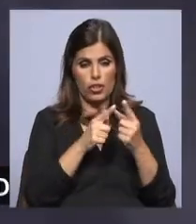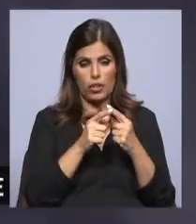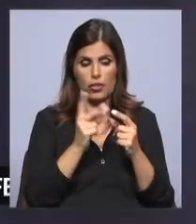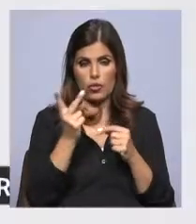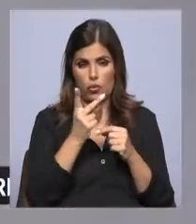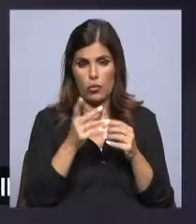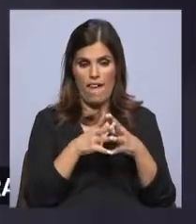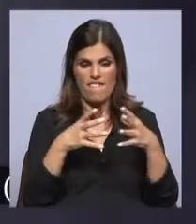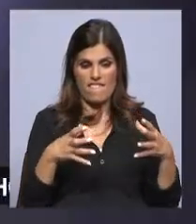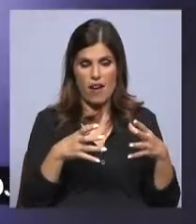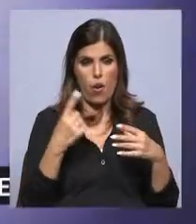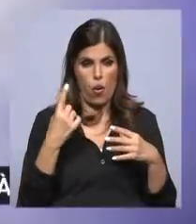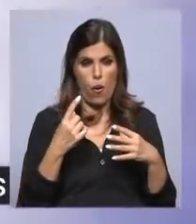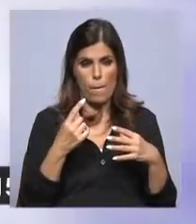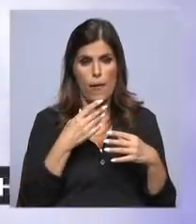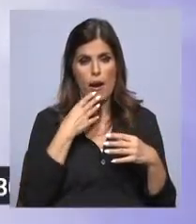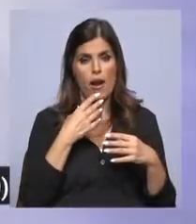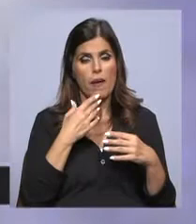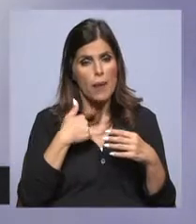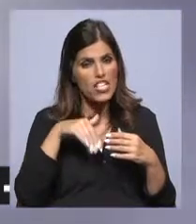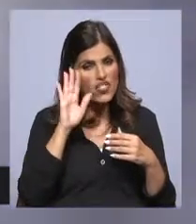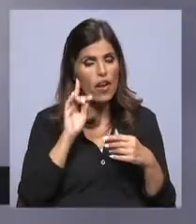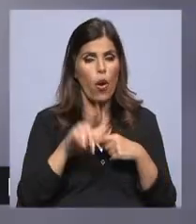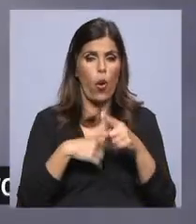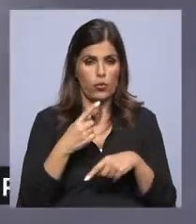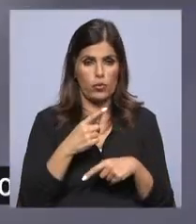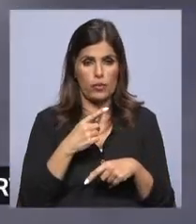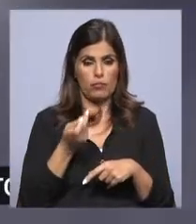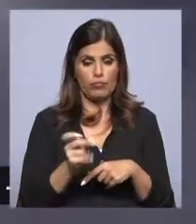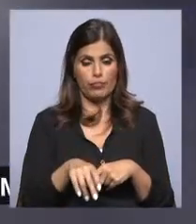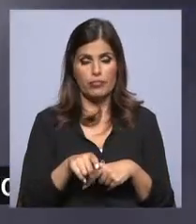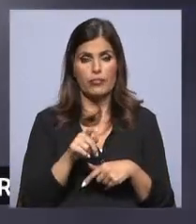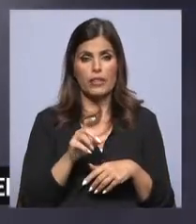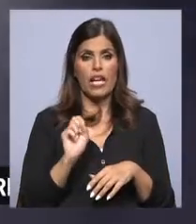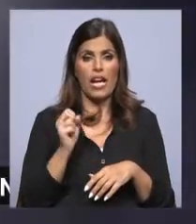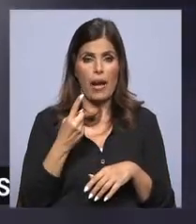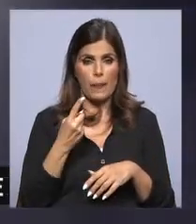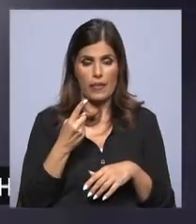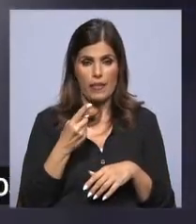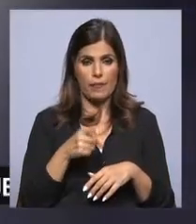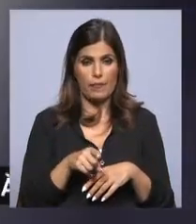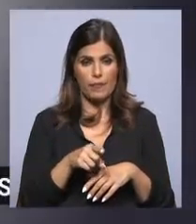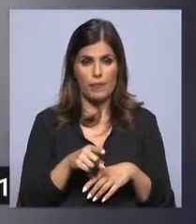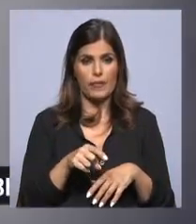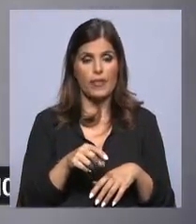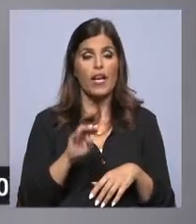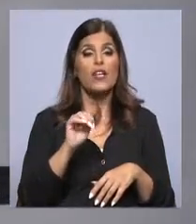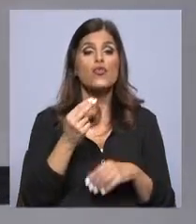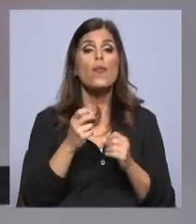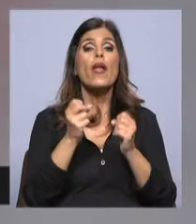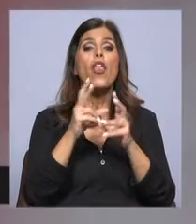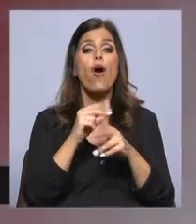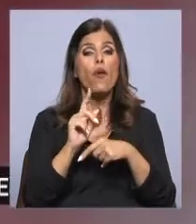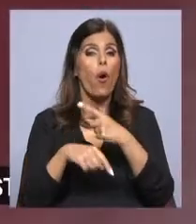uma delas ligeiramente mais velha do que a outra, quer dizer que chegou mais rapidamente à fase de explosão de supernova do que a